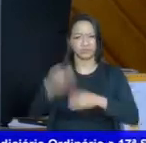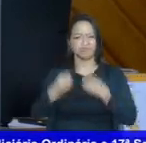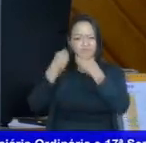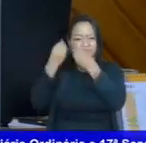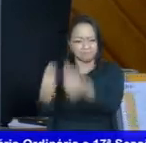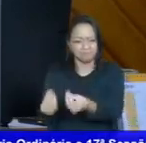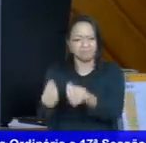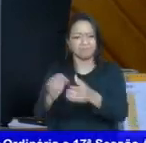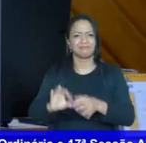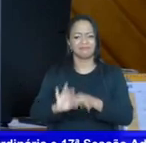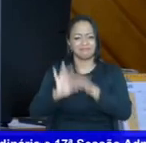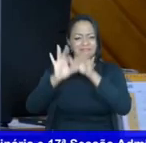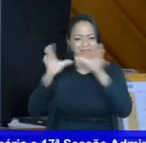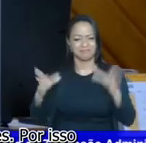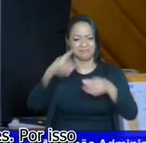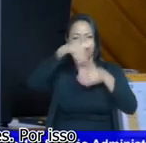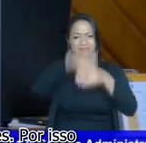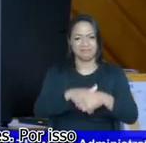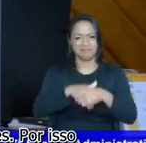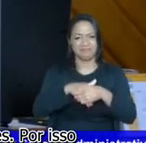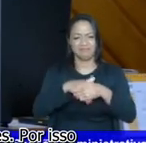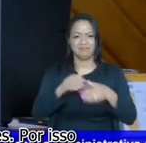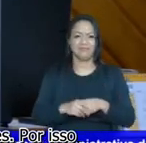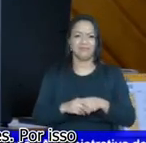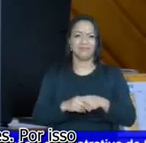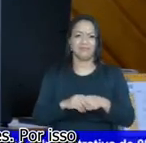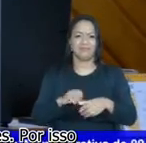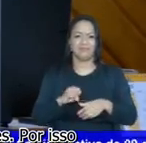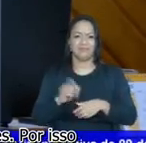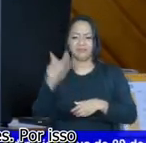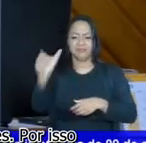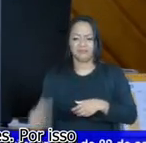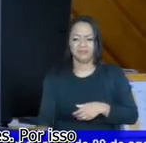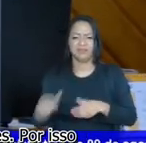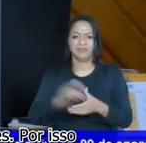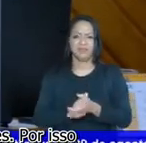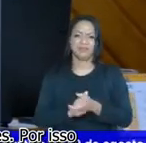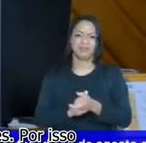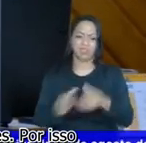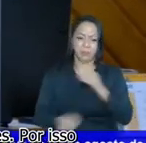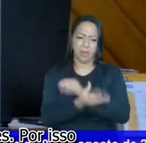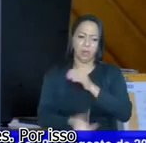eleitor a liberdade de voto sem uma